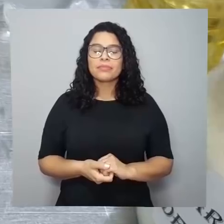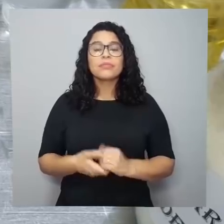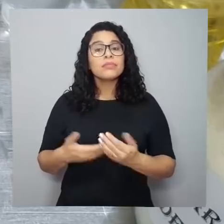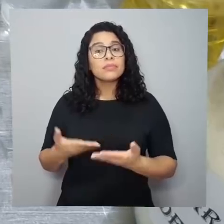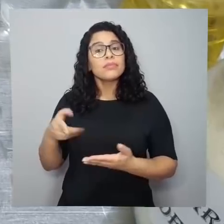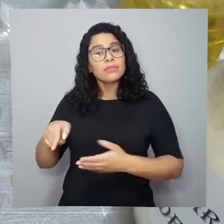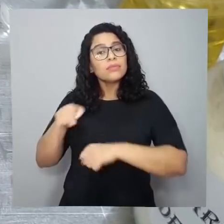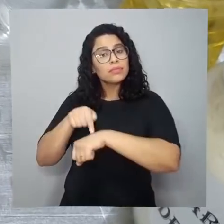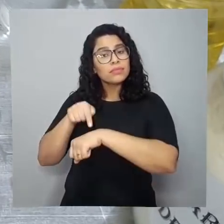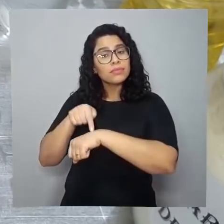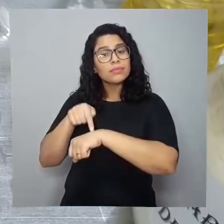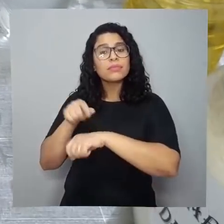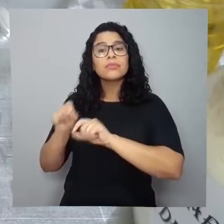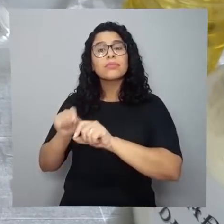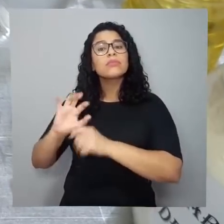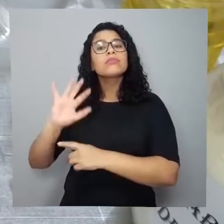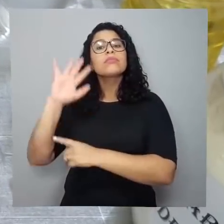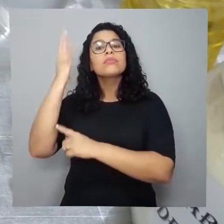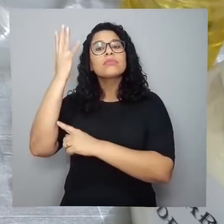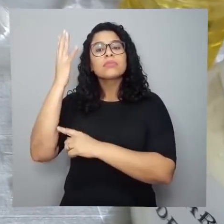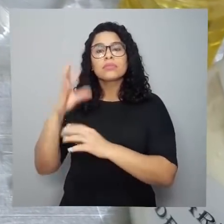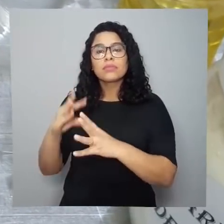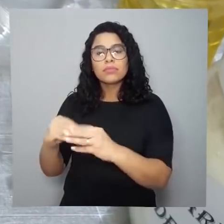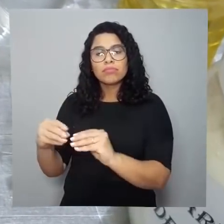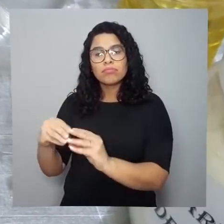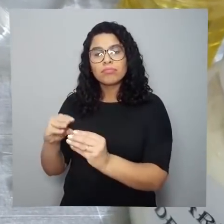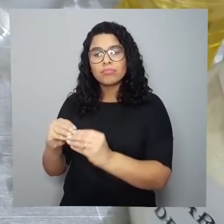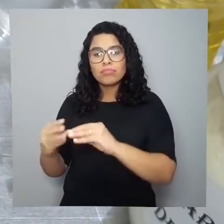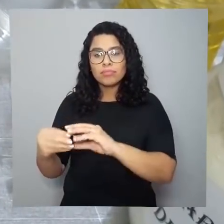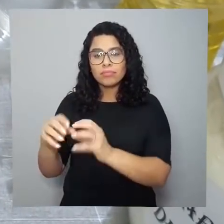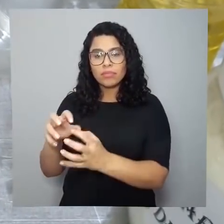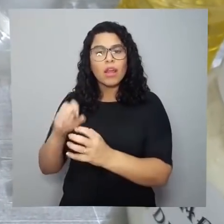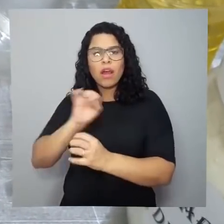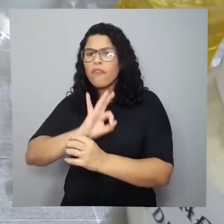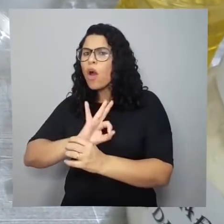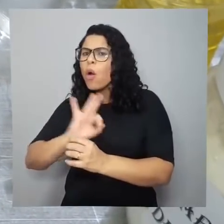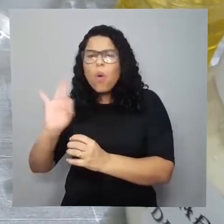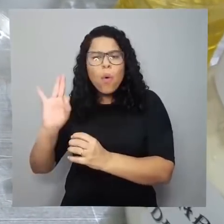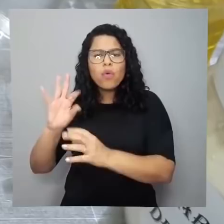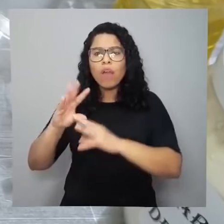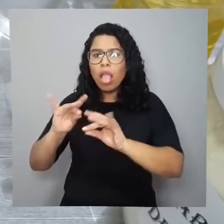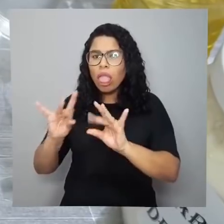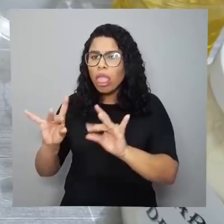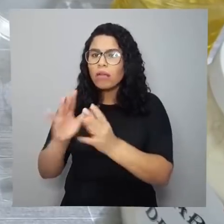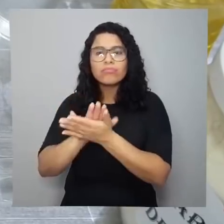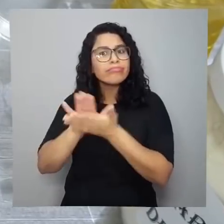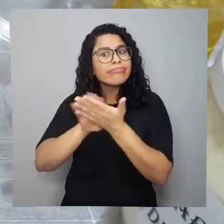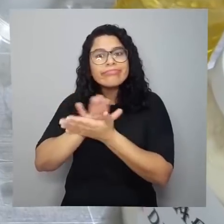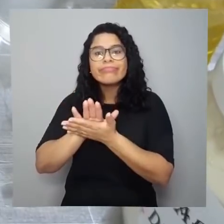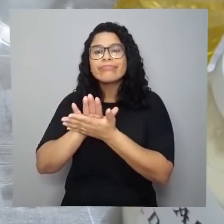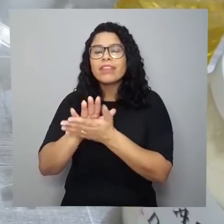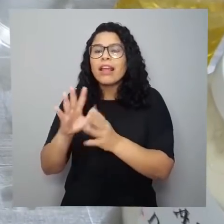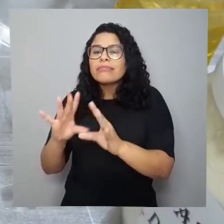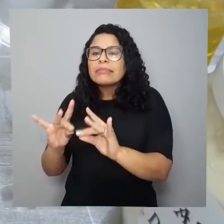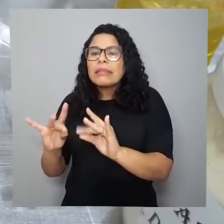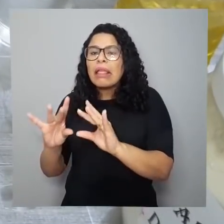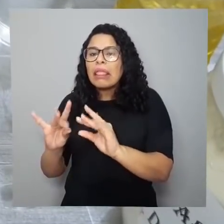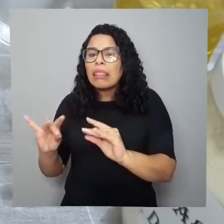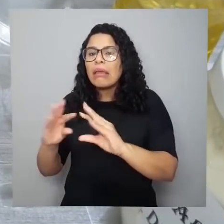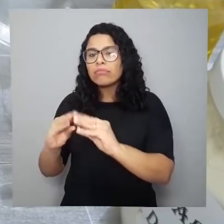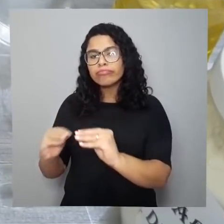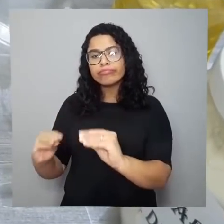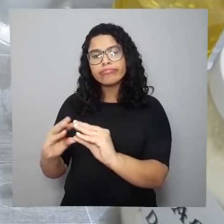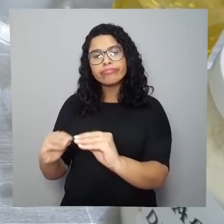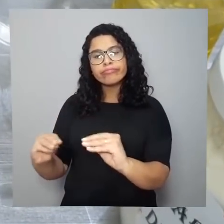Gente, nesse momento, o que vai acontecer? A massinha aqui, que estava ótima, não estava grudando, ela vai sair um pouco